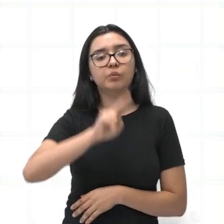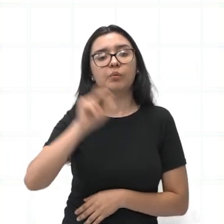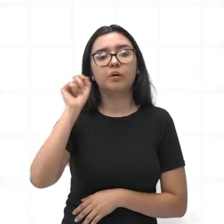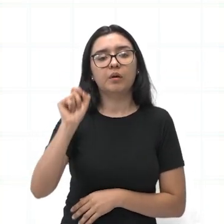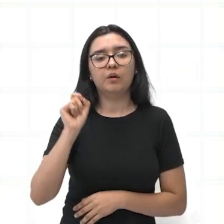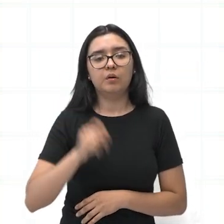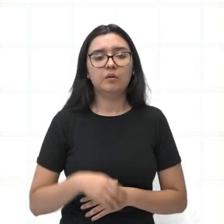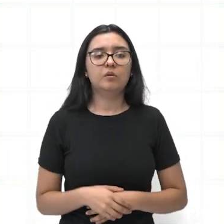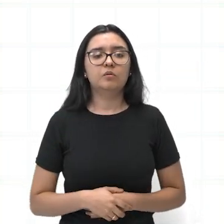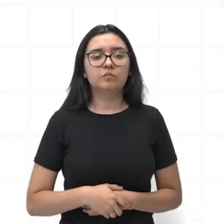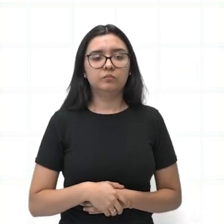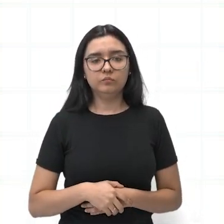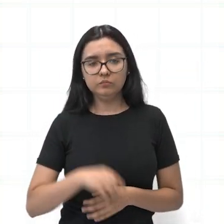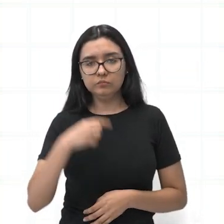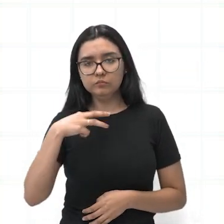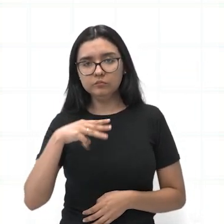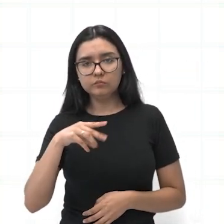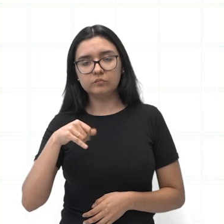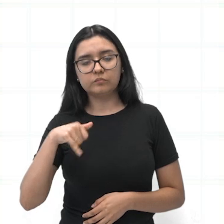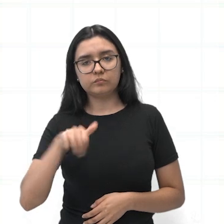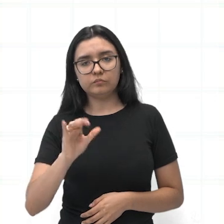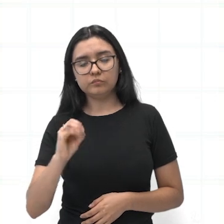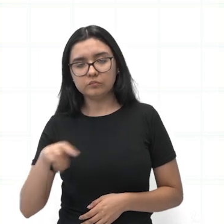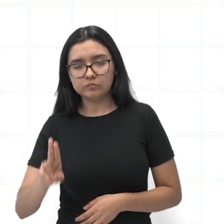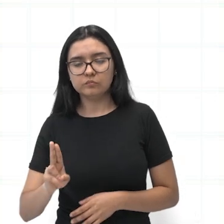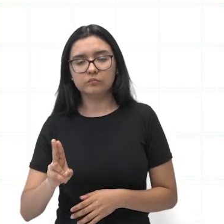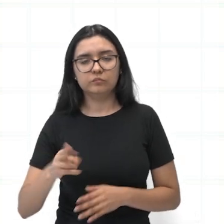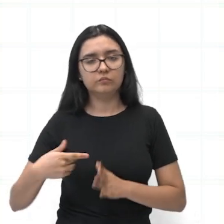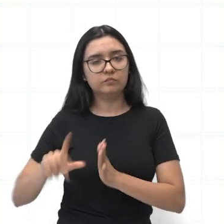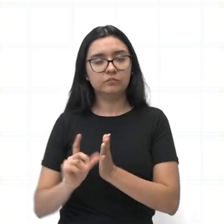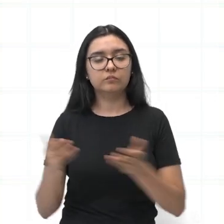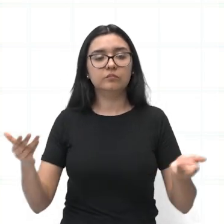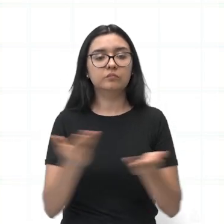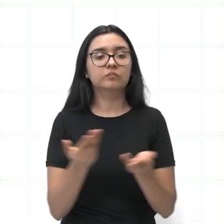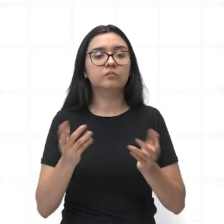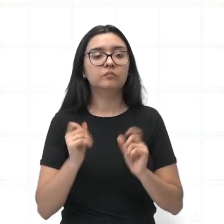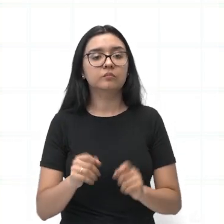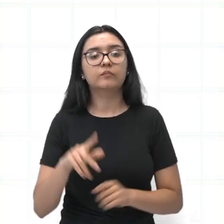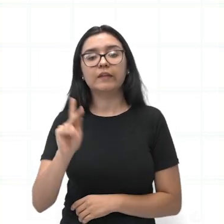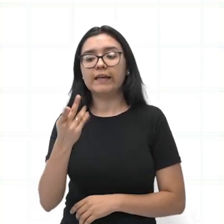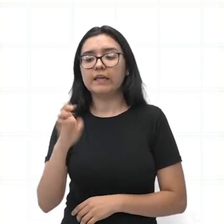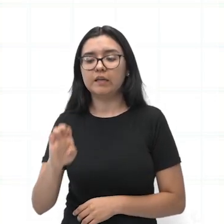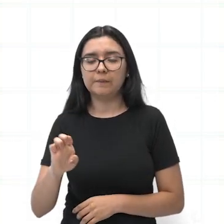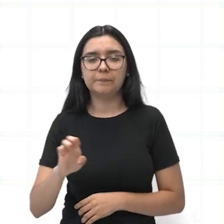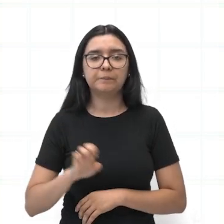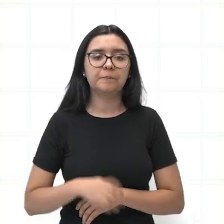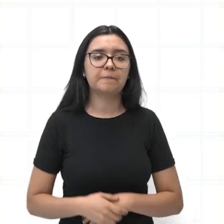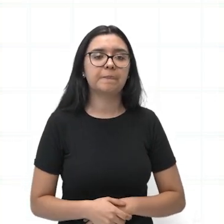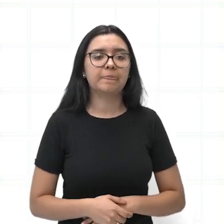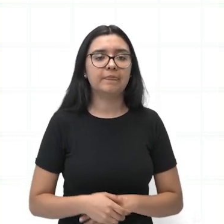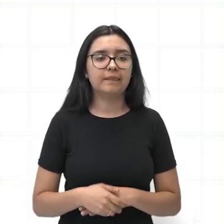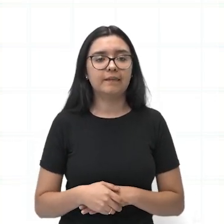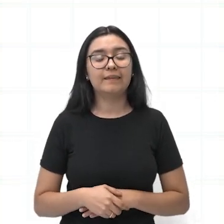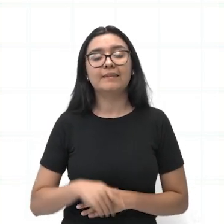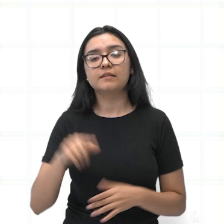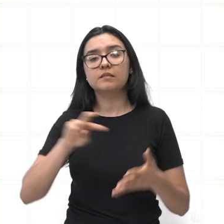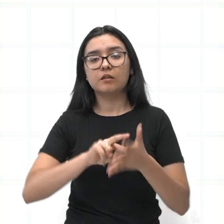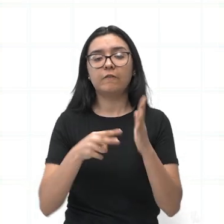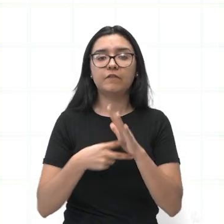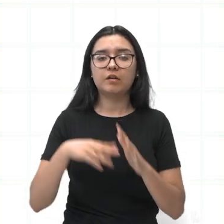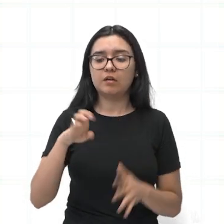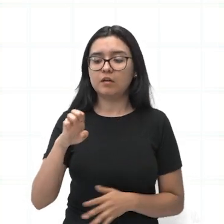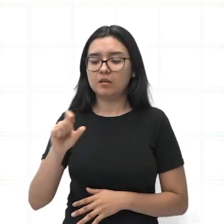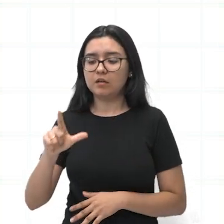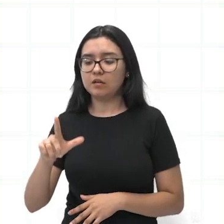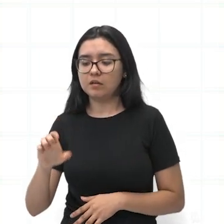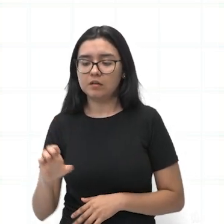usando you, agorinha, e agora é he, que é ele. E